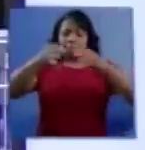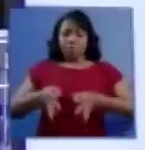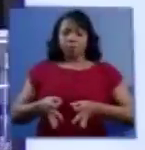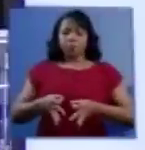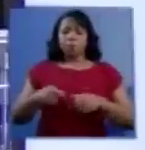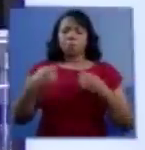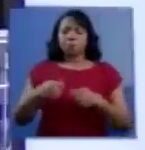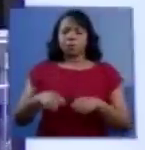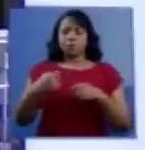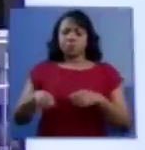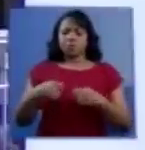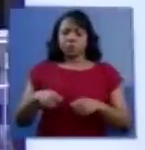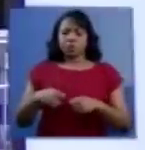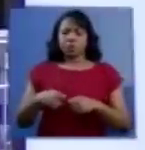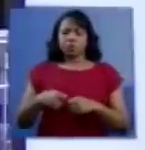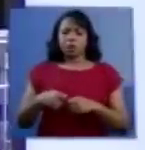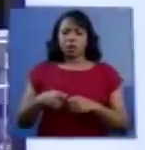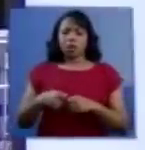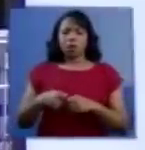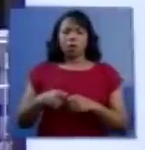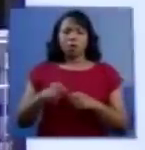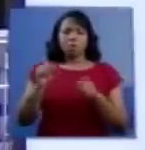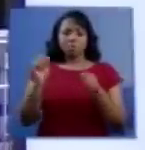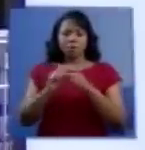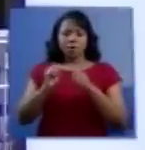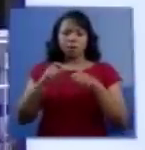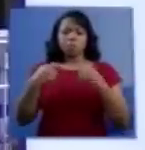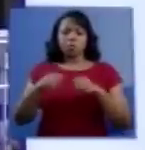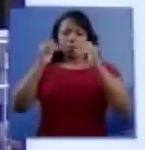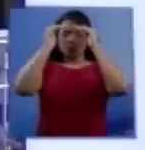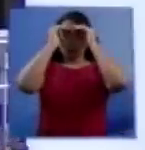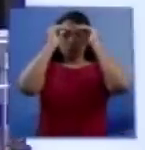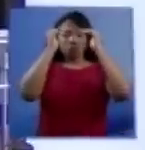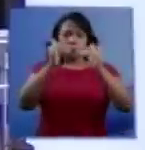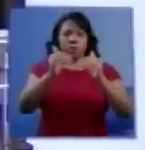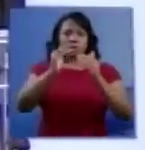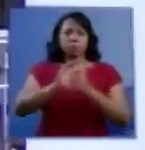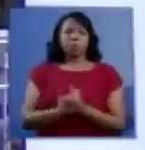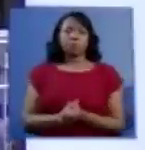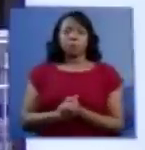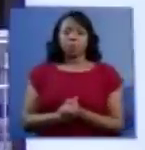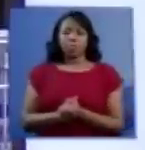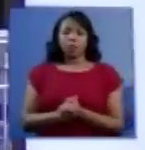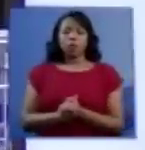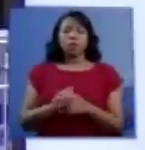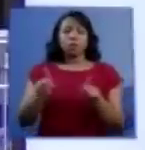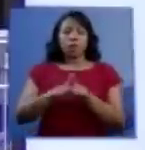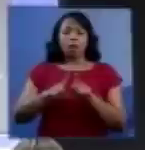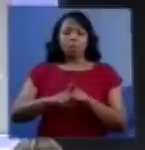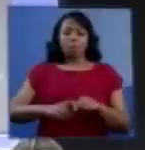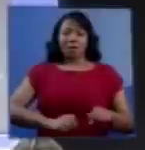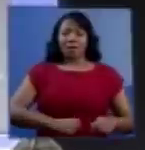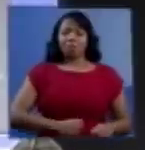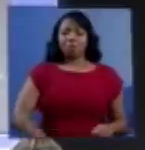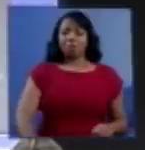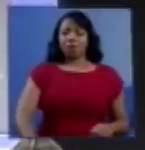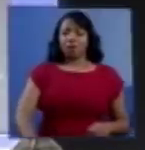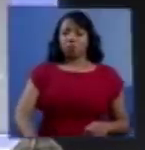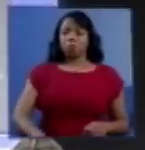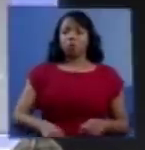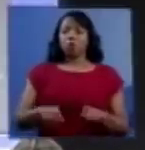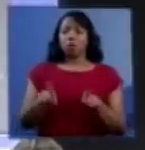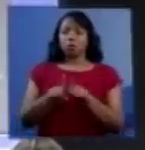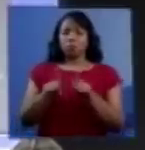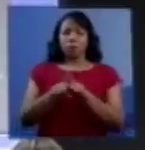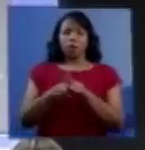que precisa ser tutelada precisa ser respeitada assim o feto anencefálico é